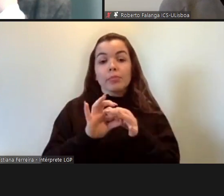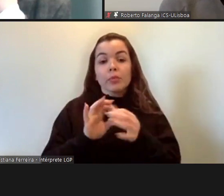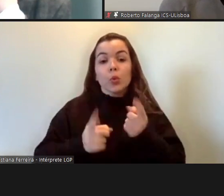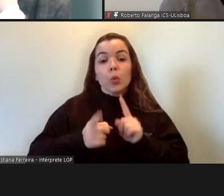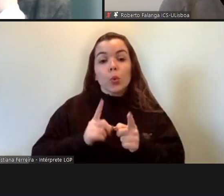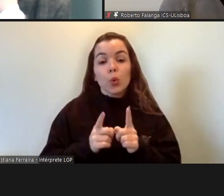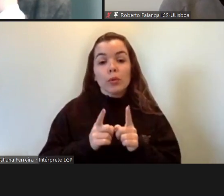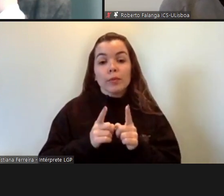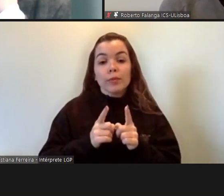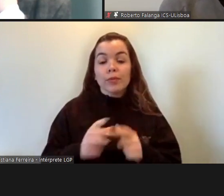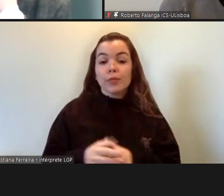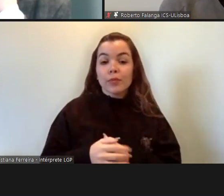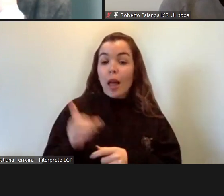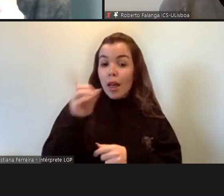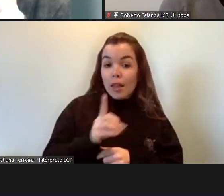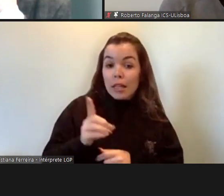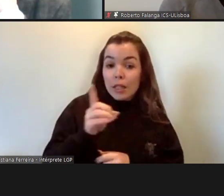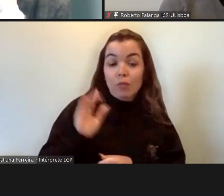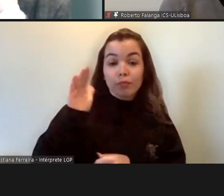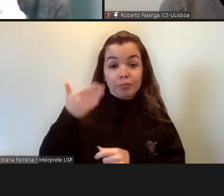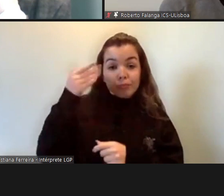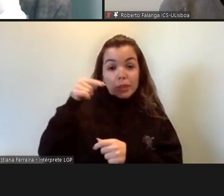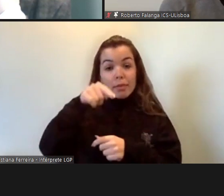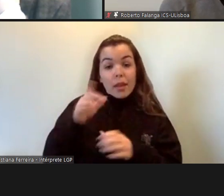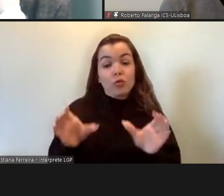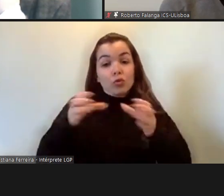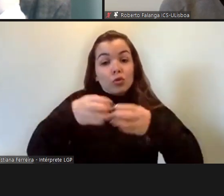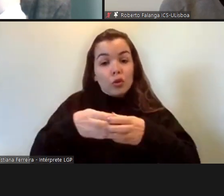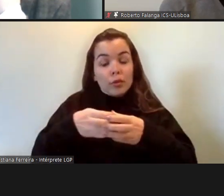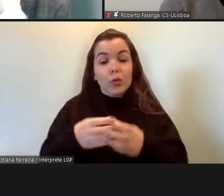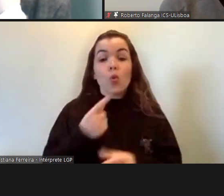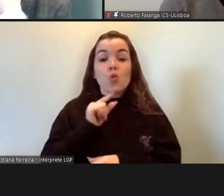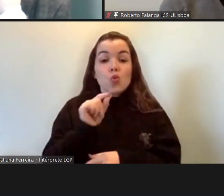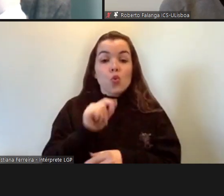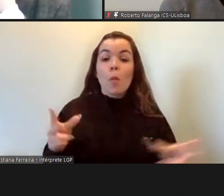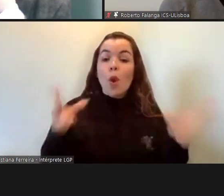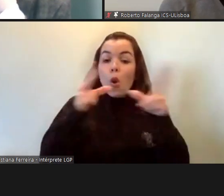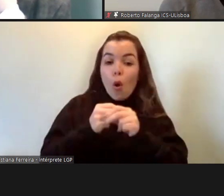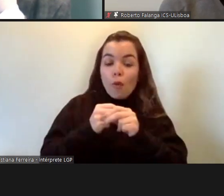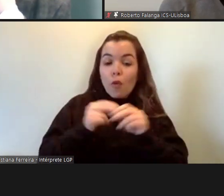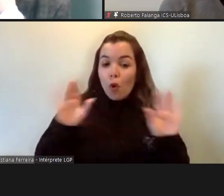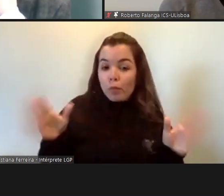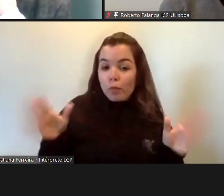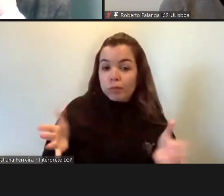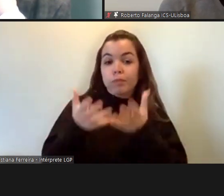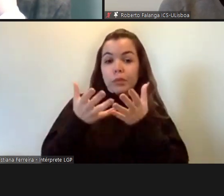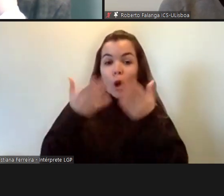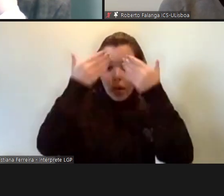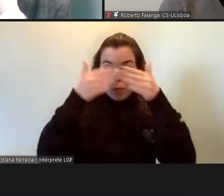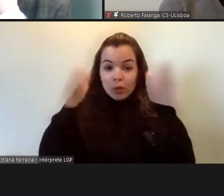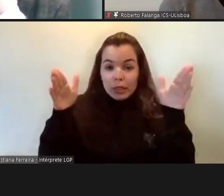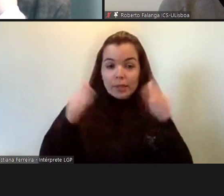da sexta prioridade da Comissão, desta Comissão, portanto deste mandato, que se chama Um Novo Impulso para a Democracia, e